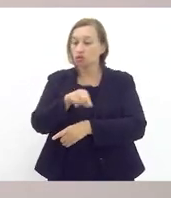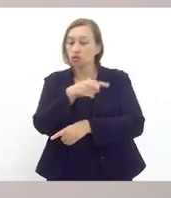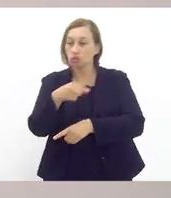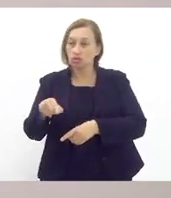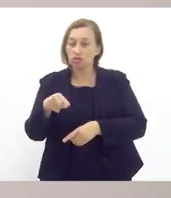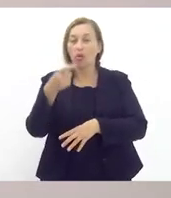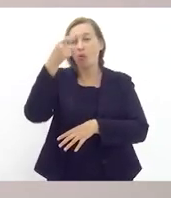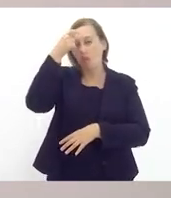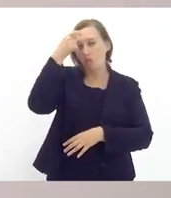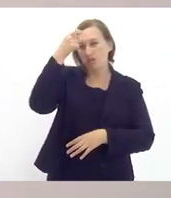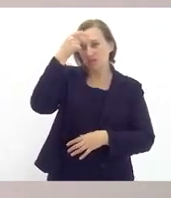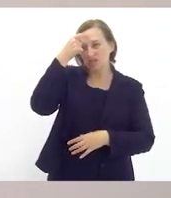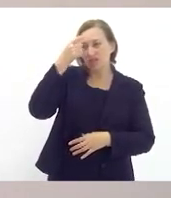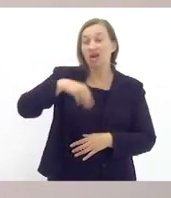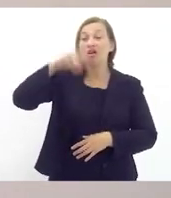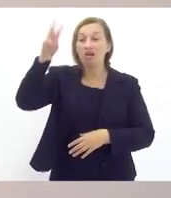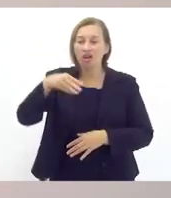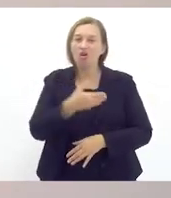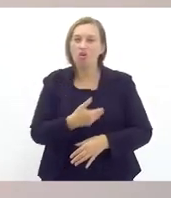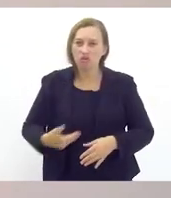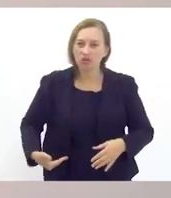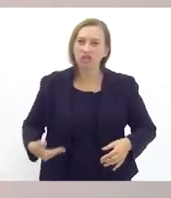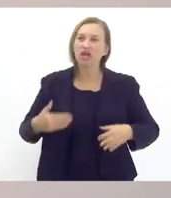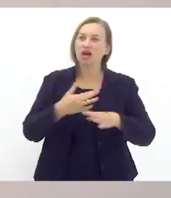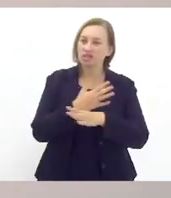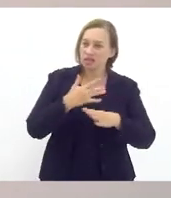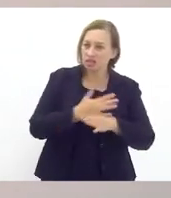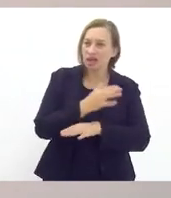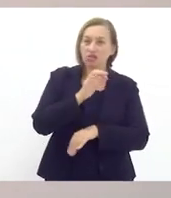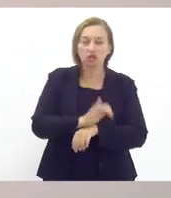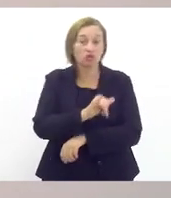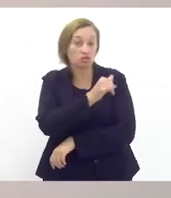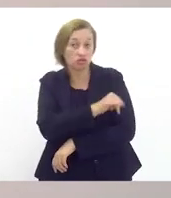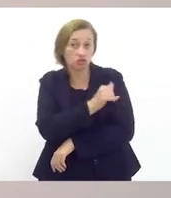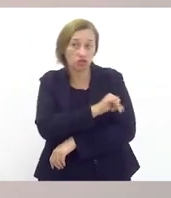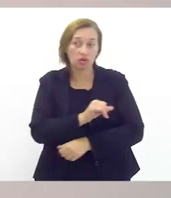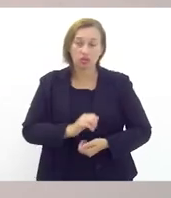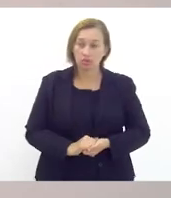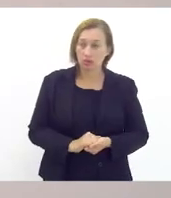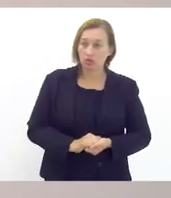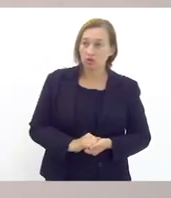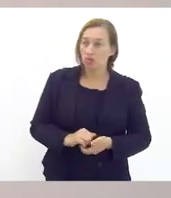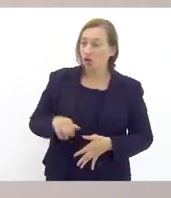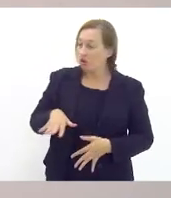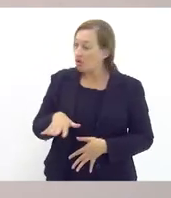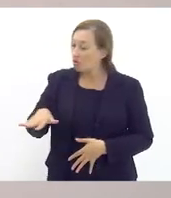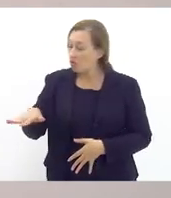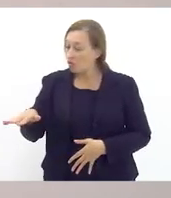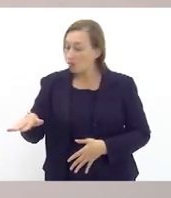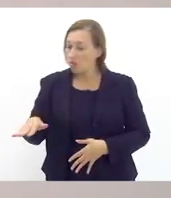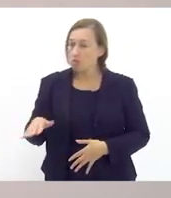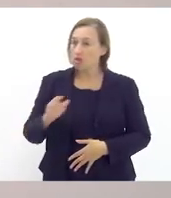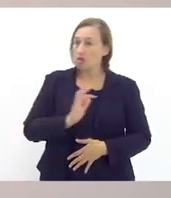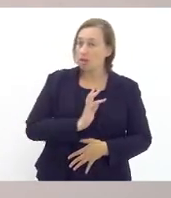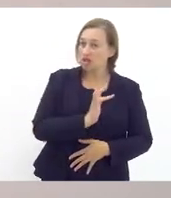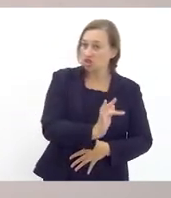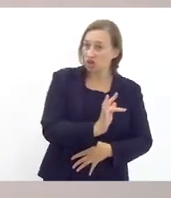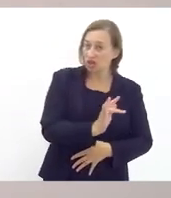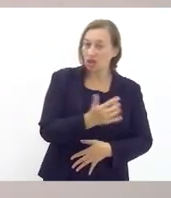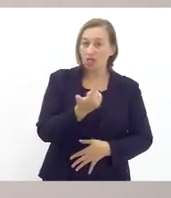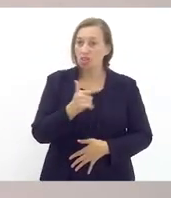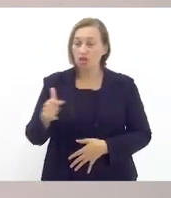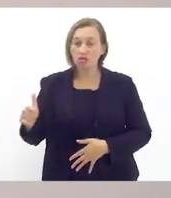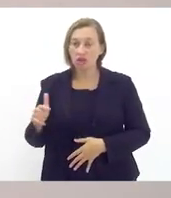consciente porque quem governa a cidade o estado o Subúrbio na Baixada na zona oeste não